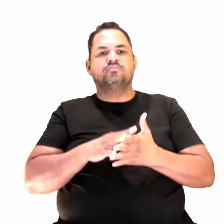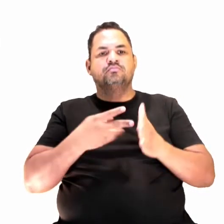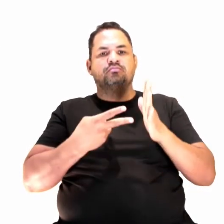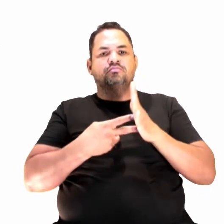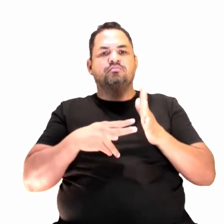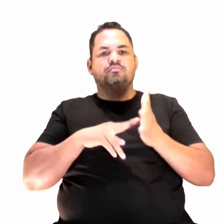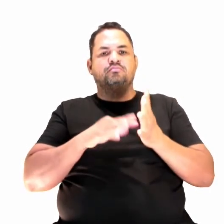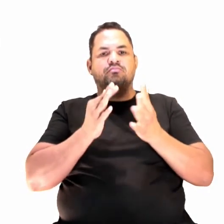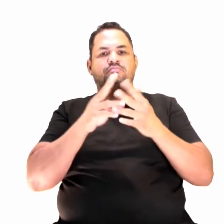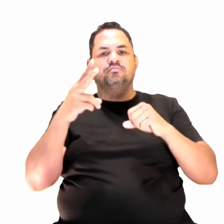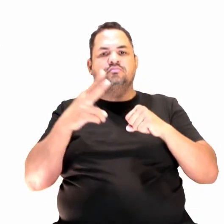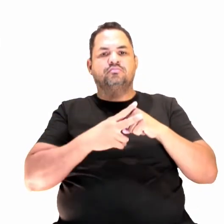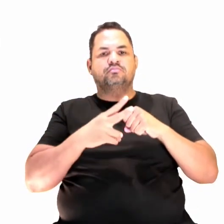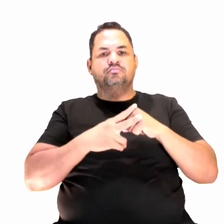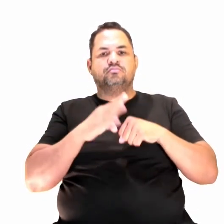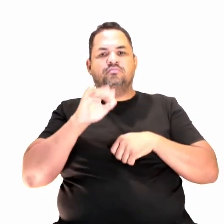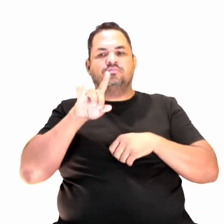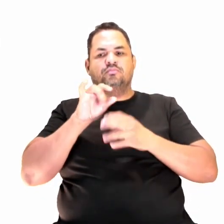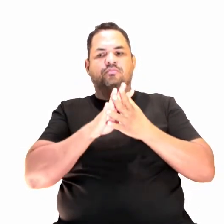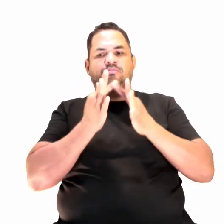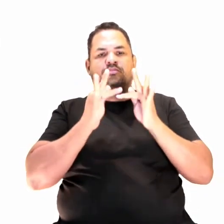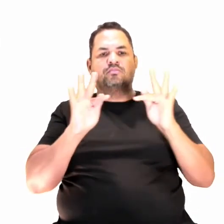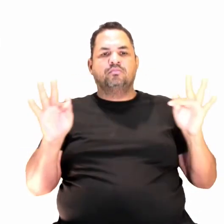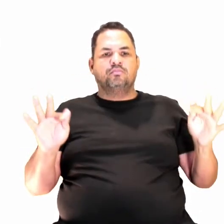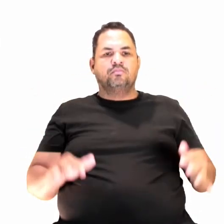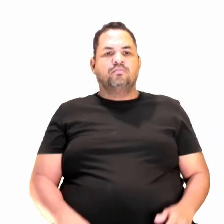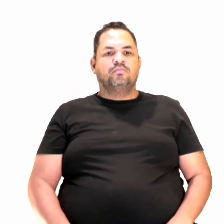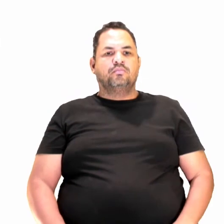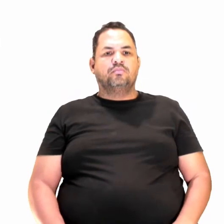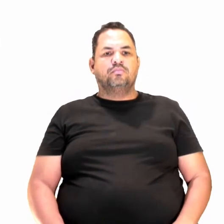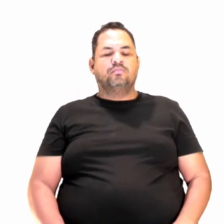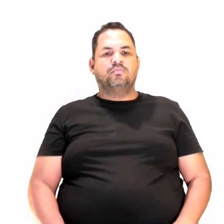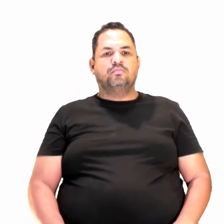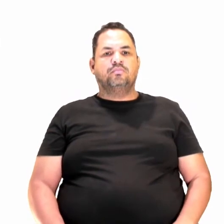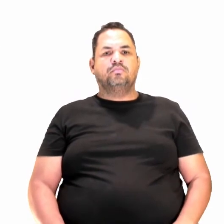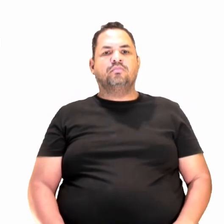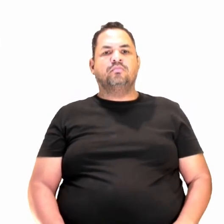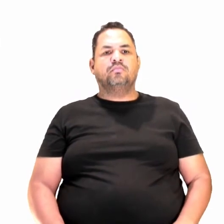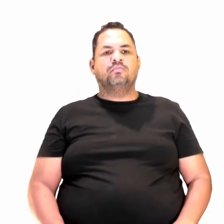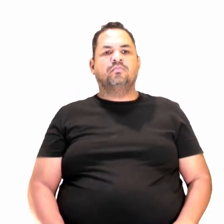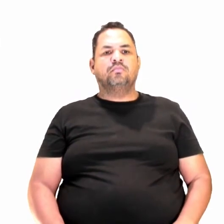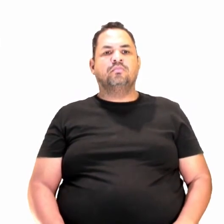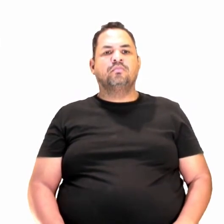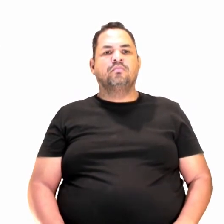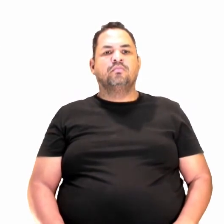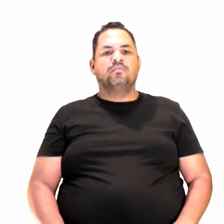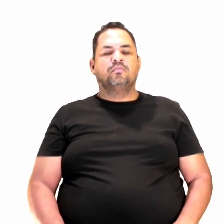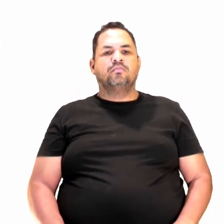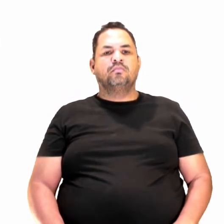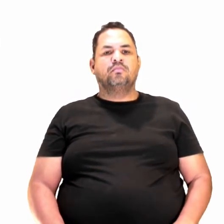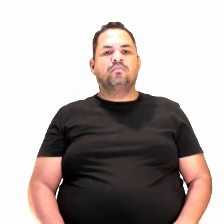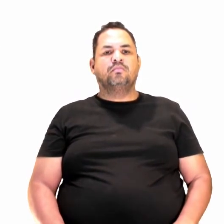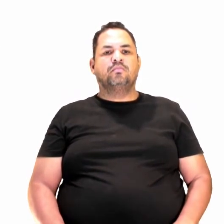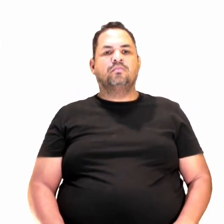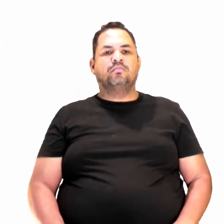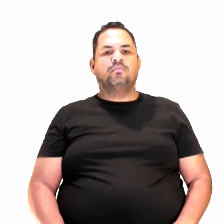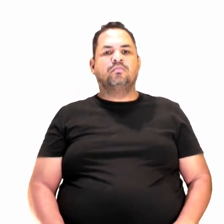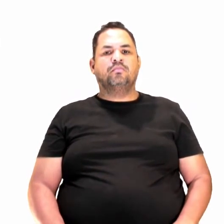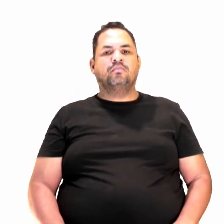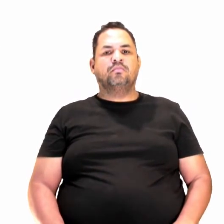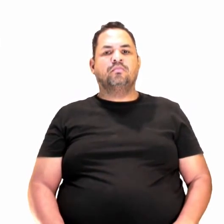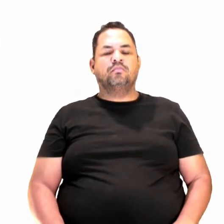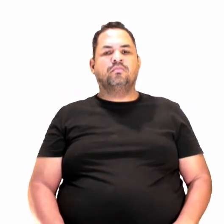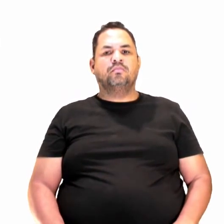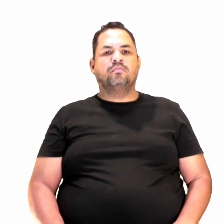na frase. You deserve an explanation for the